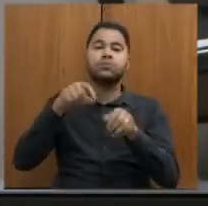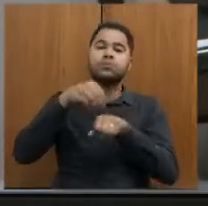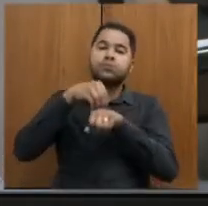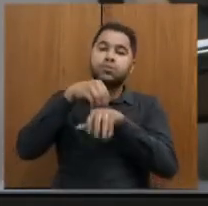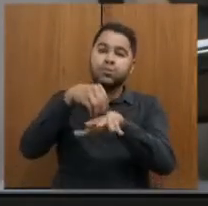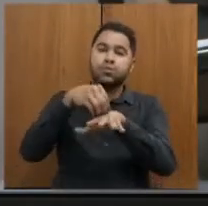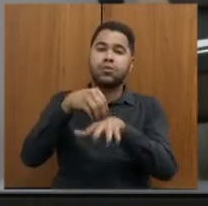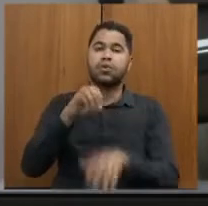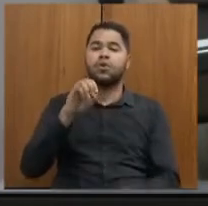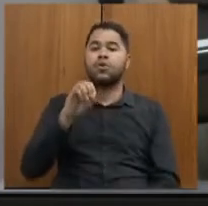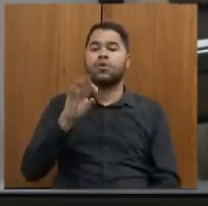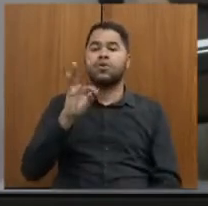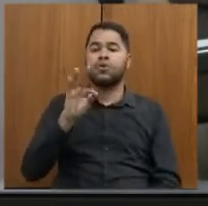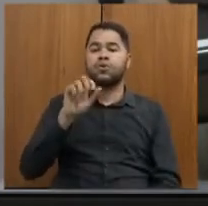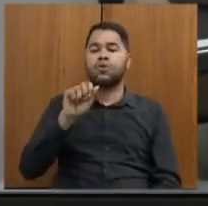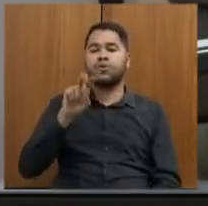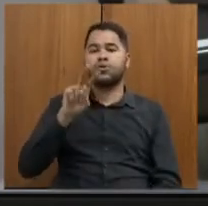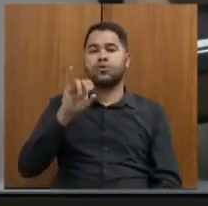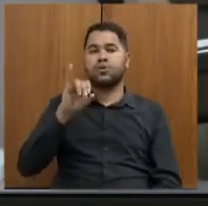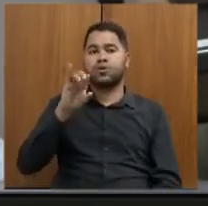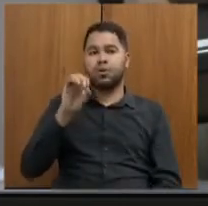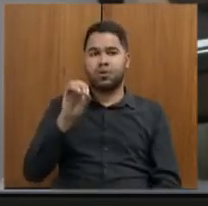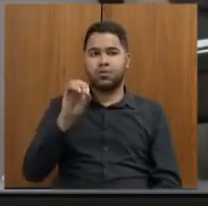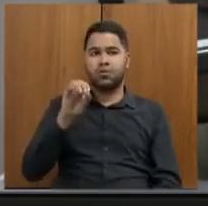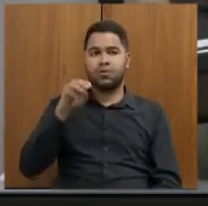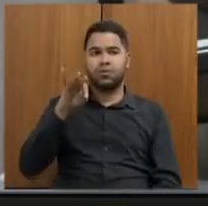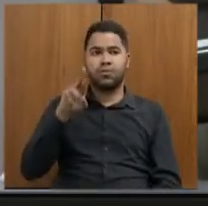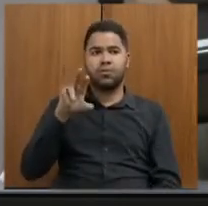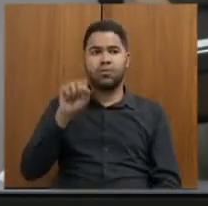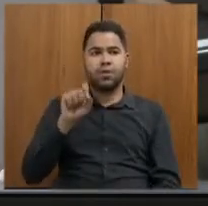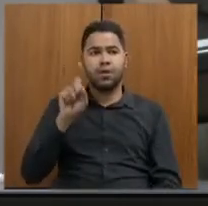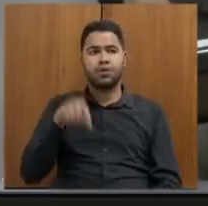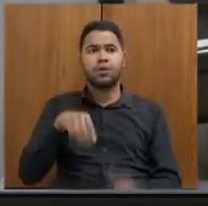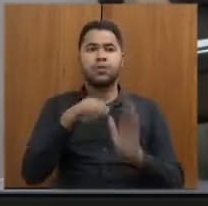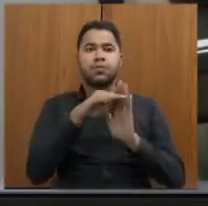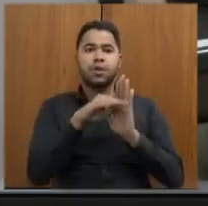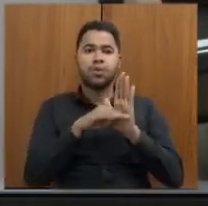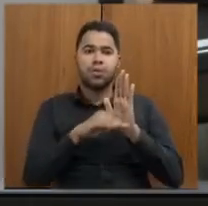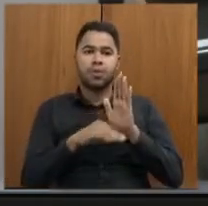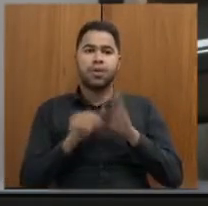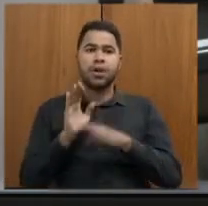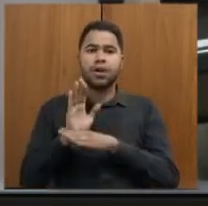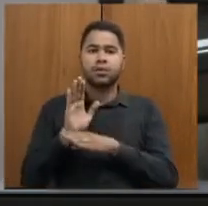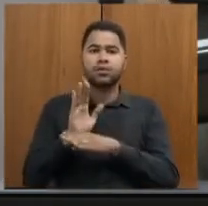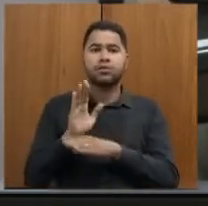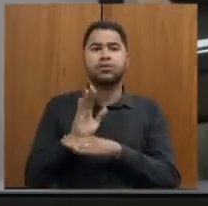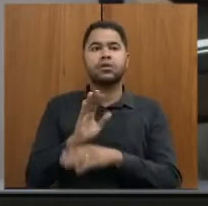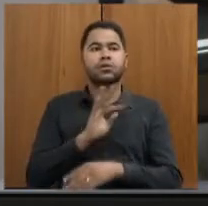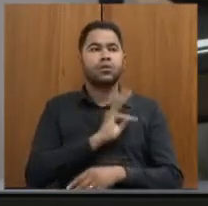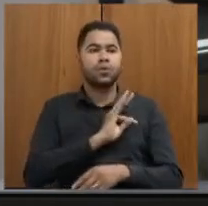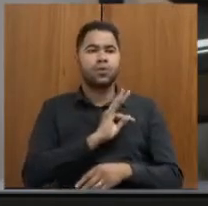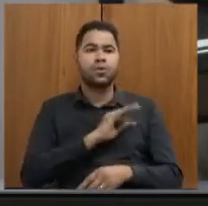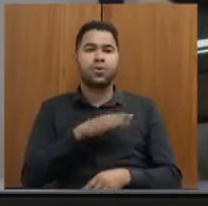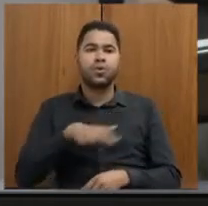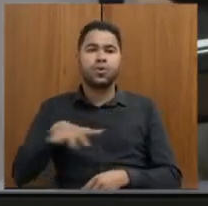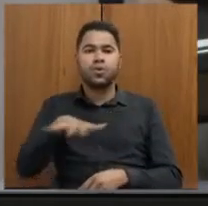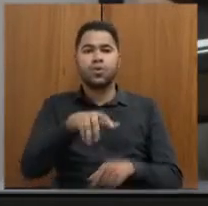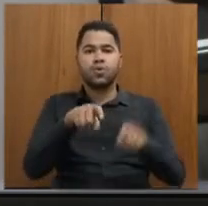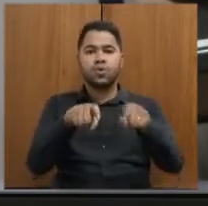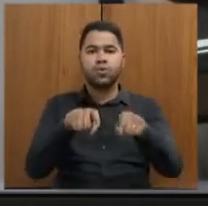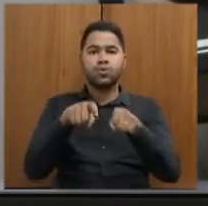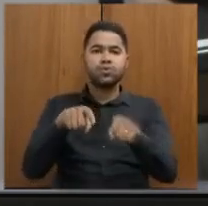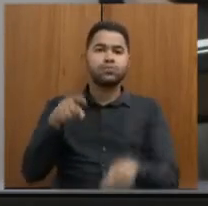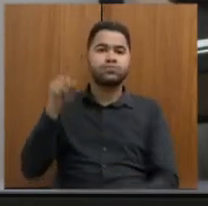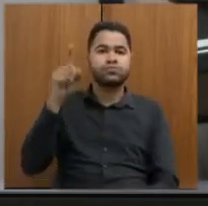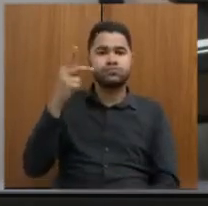Martins nosso presidente da Emater empresa de assistência técnica e extensão Rural do Estado de